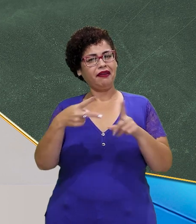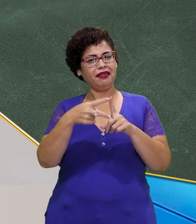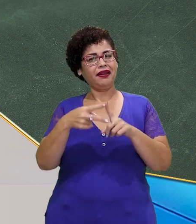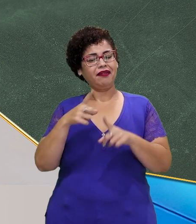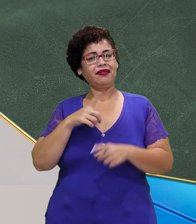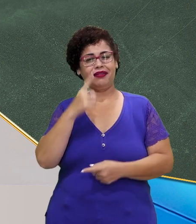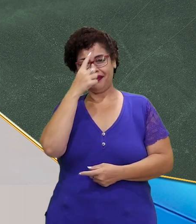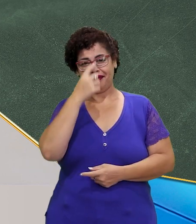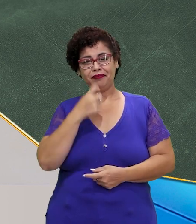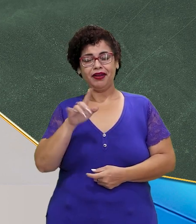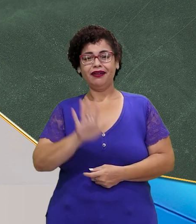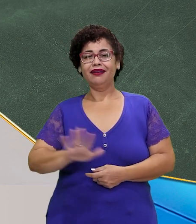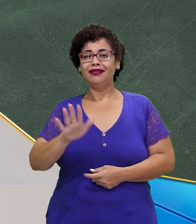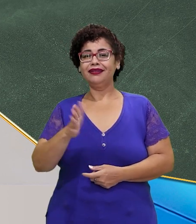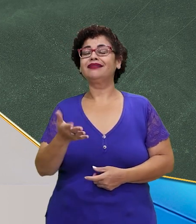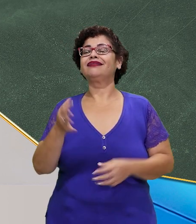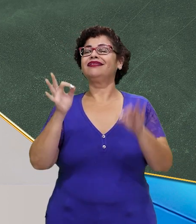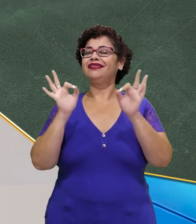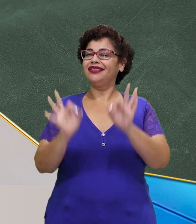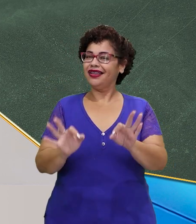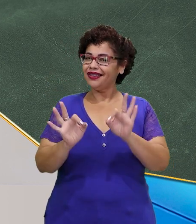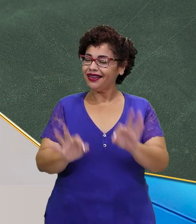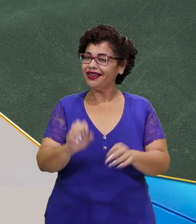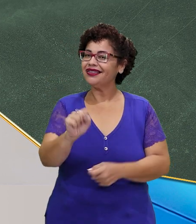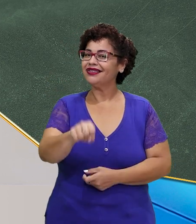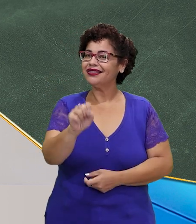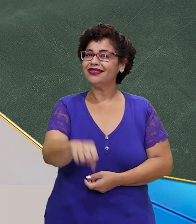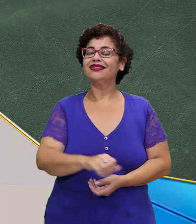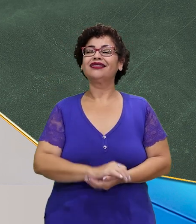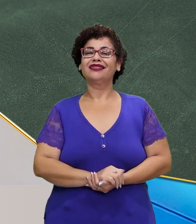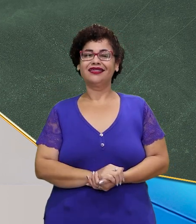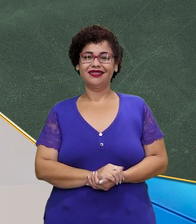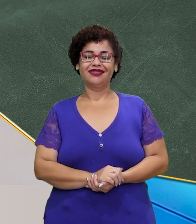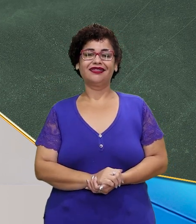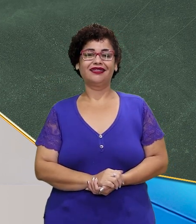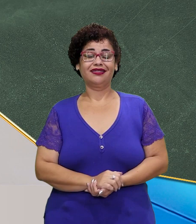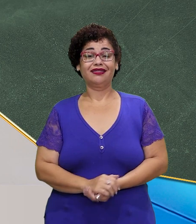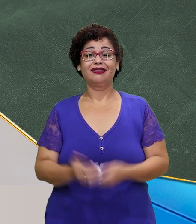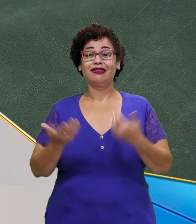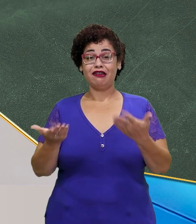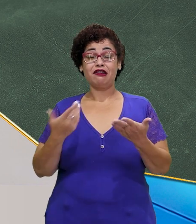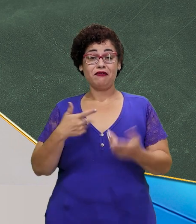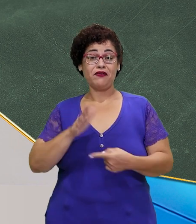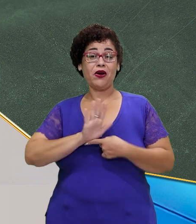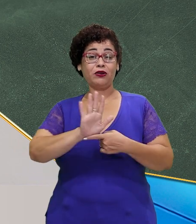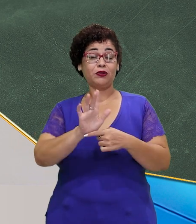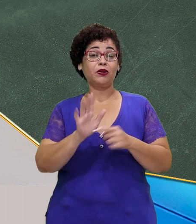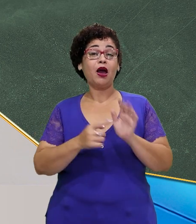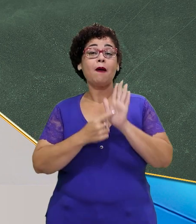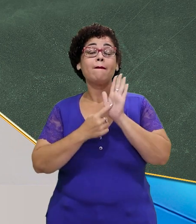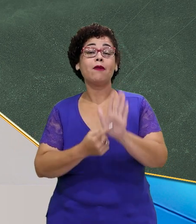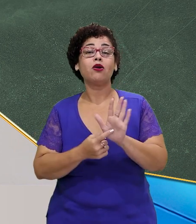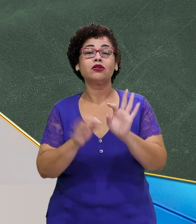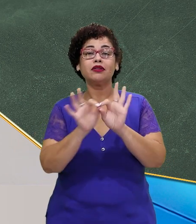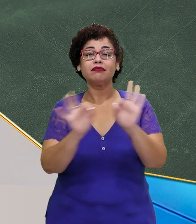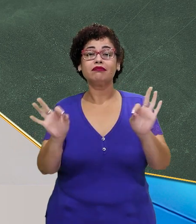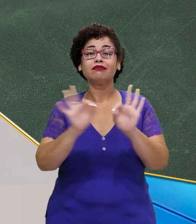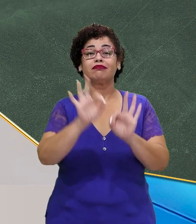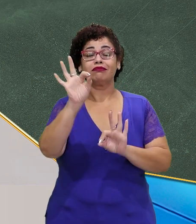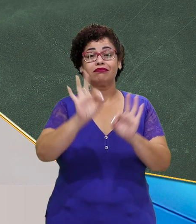tenho certeza que sim, professora. Deixe-me ajudar mostrando que as medidas do Ivanilto